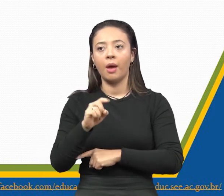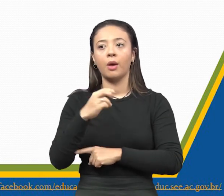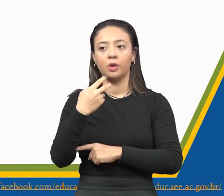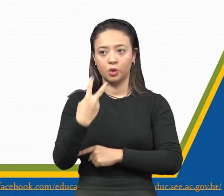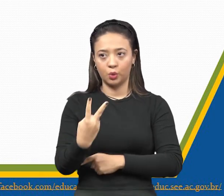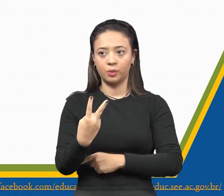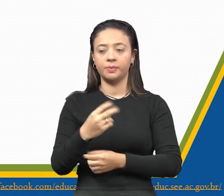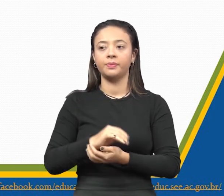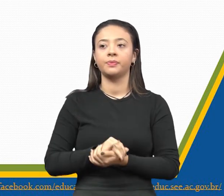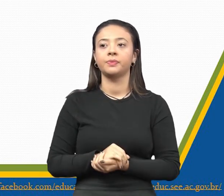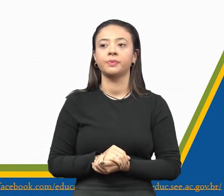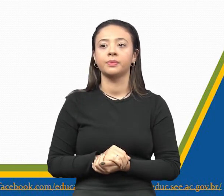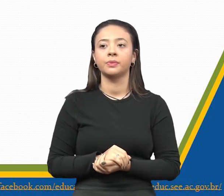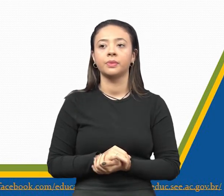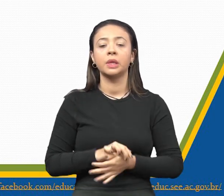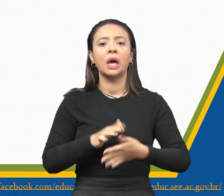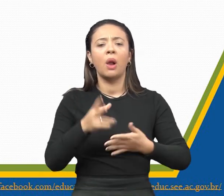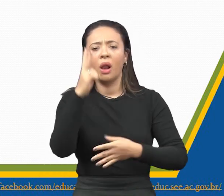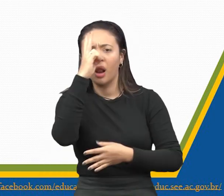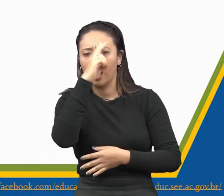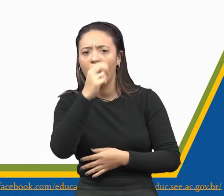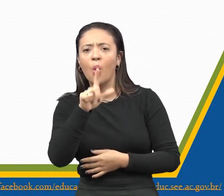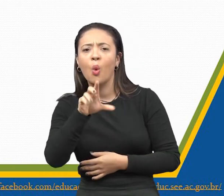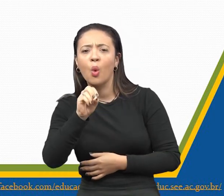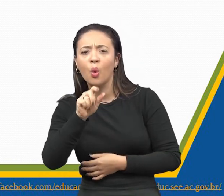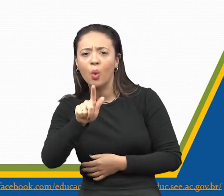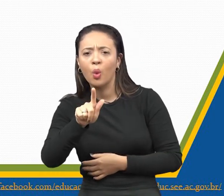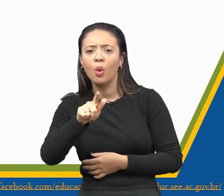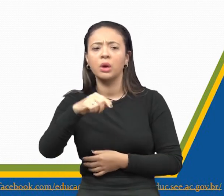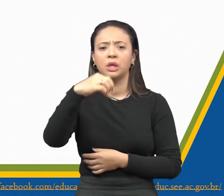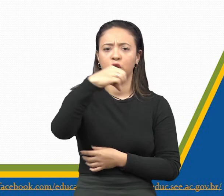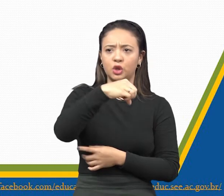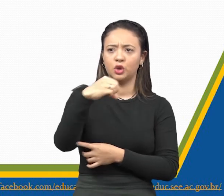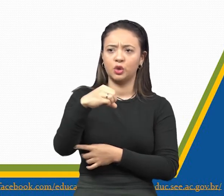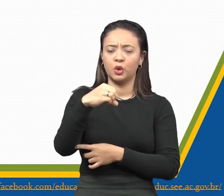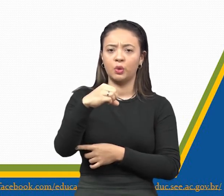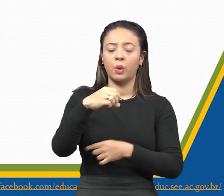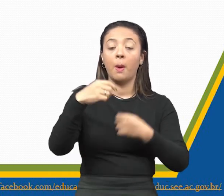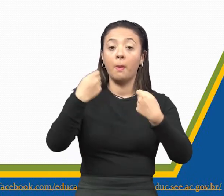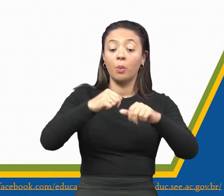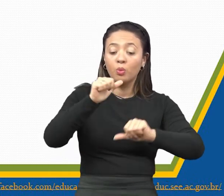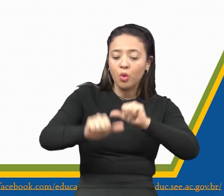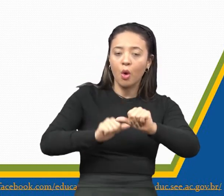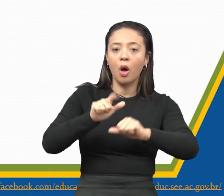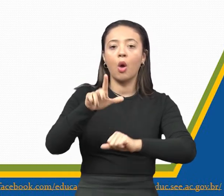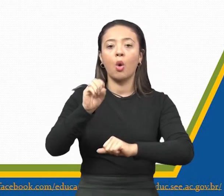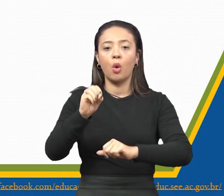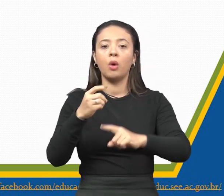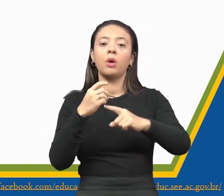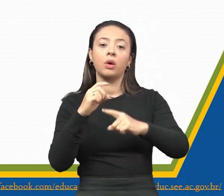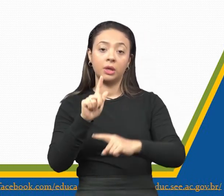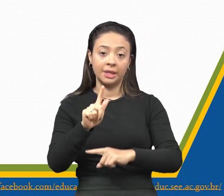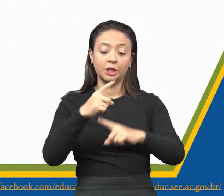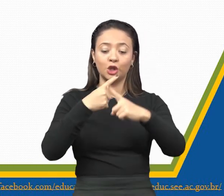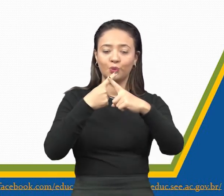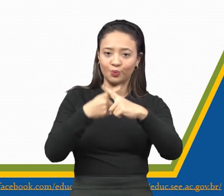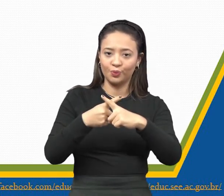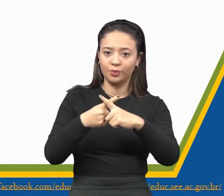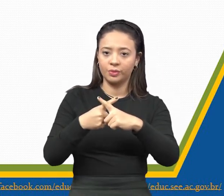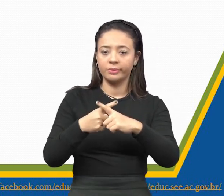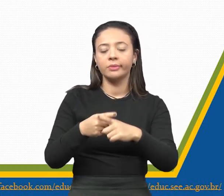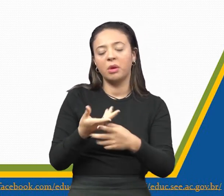de 99 eu vou transformar no logaritmo de multiplicação, para poder facilitar, para simplificar aqui a